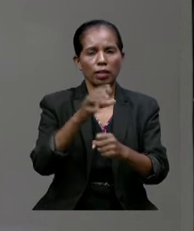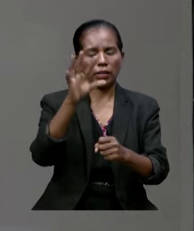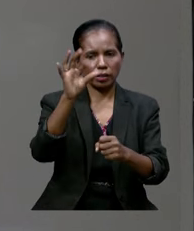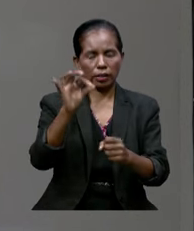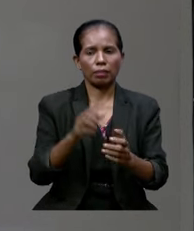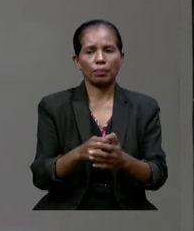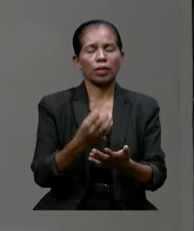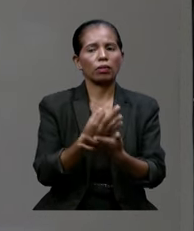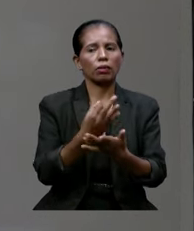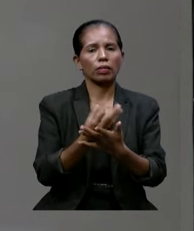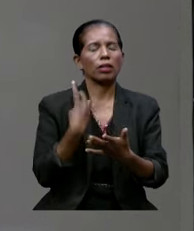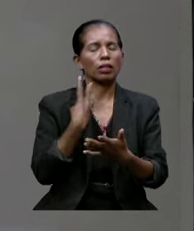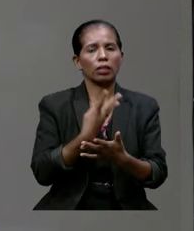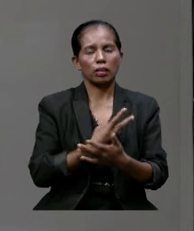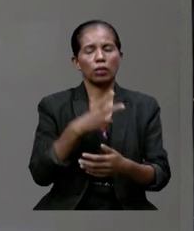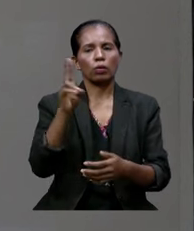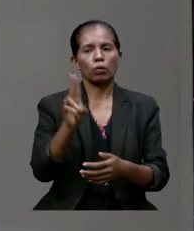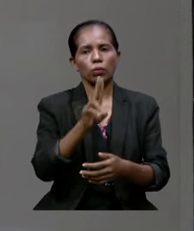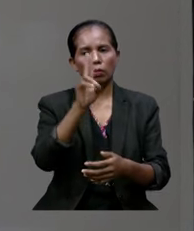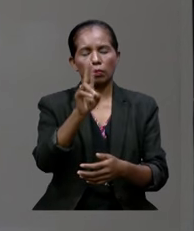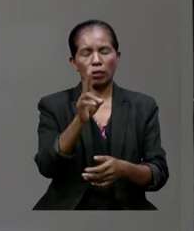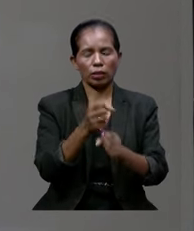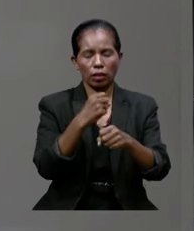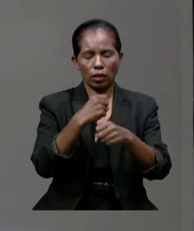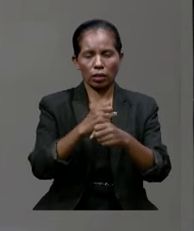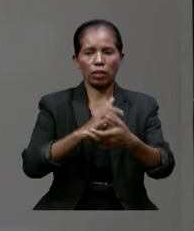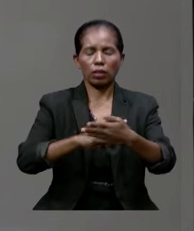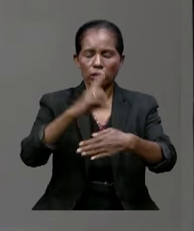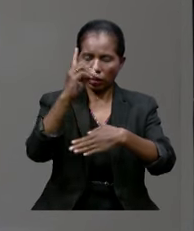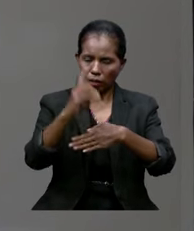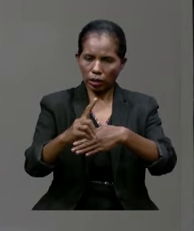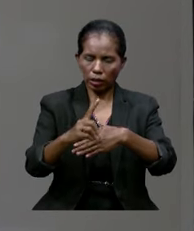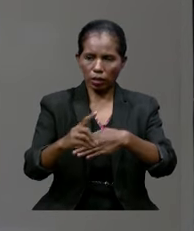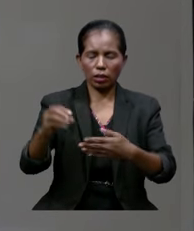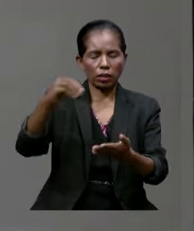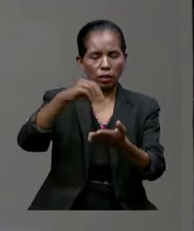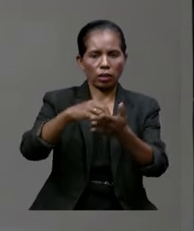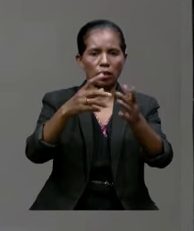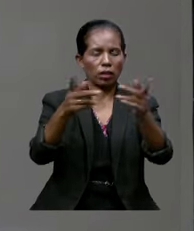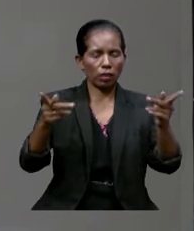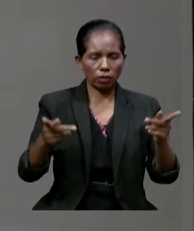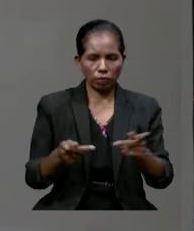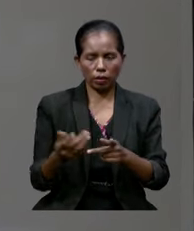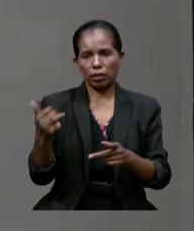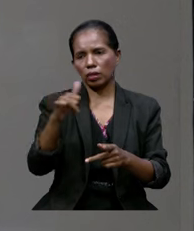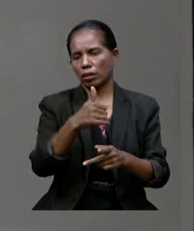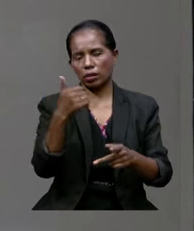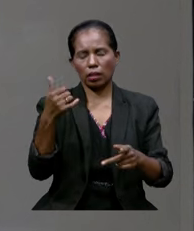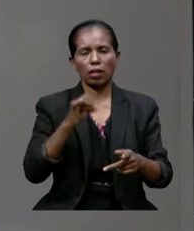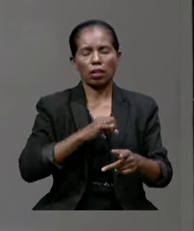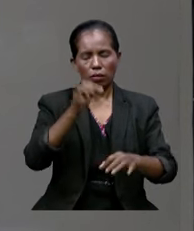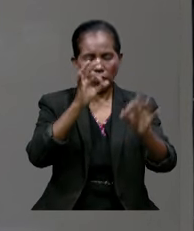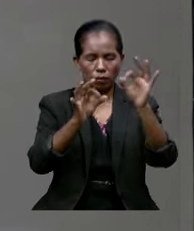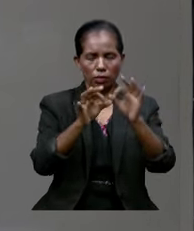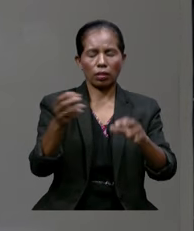osan siranema que ita usa rode bag rullo desenvolvimento o investe riafate produtivo cira selo hau fiar catac